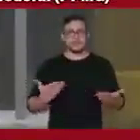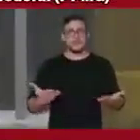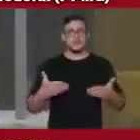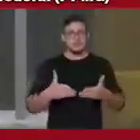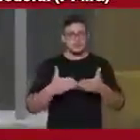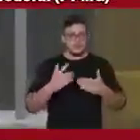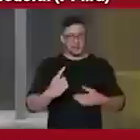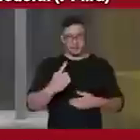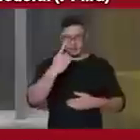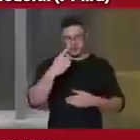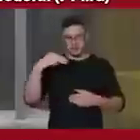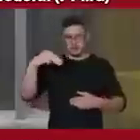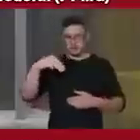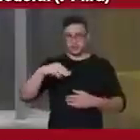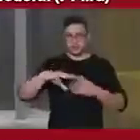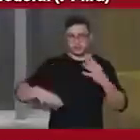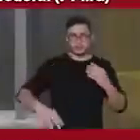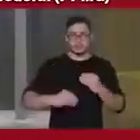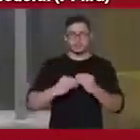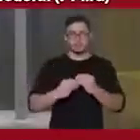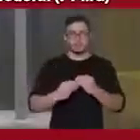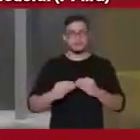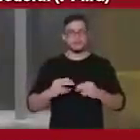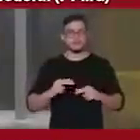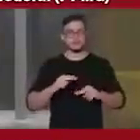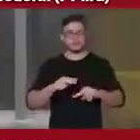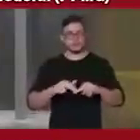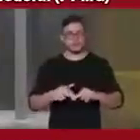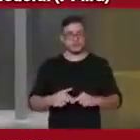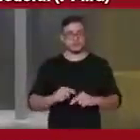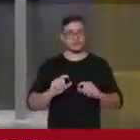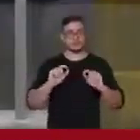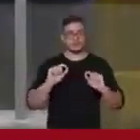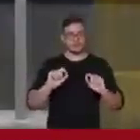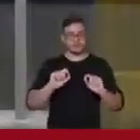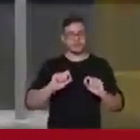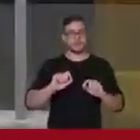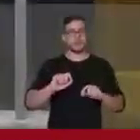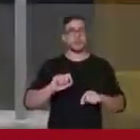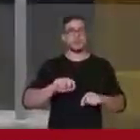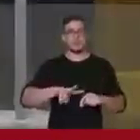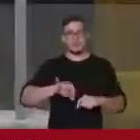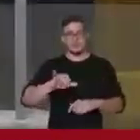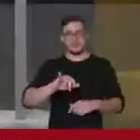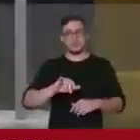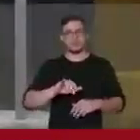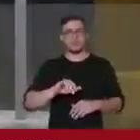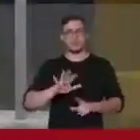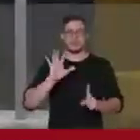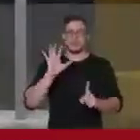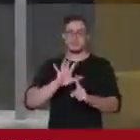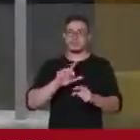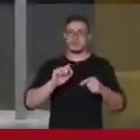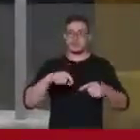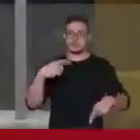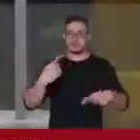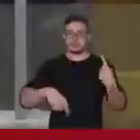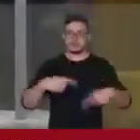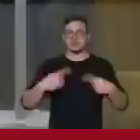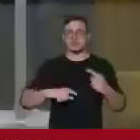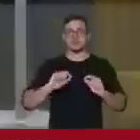um minuto porque isso tem a ver com a debate que nós estamos fazendo agora aqui da PEC da Bolsa Família